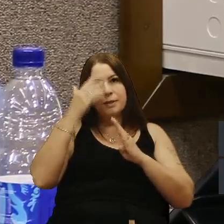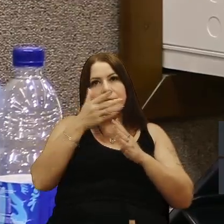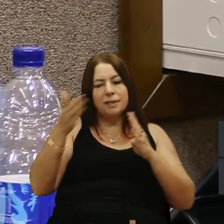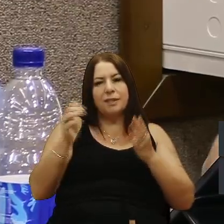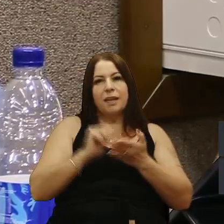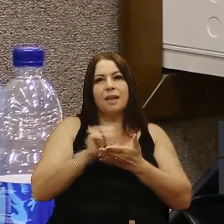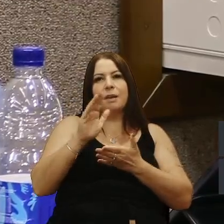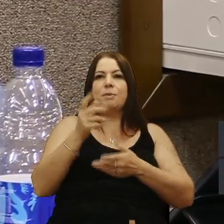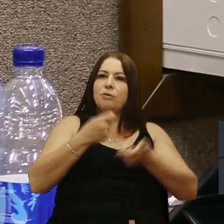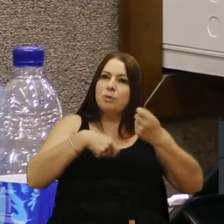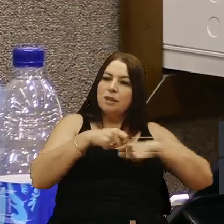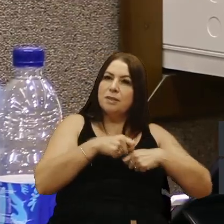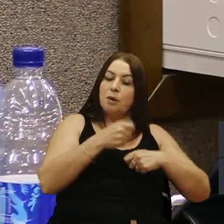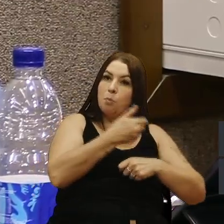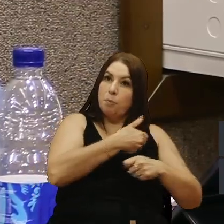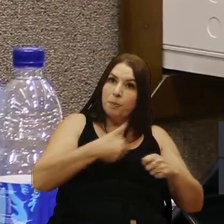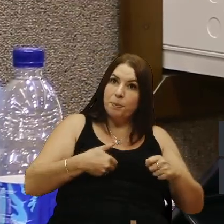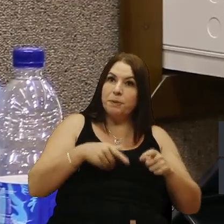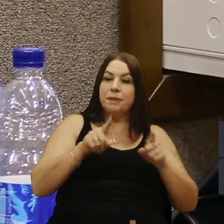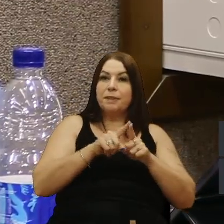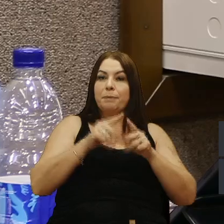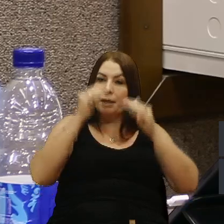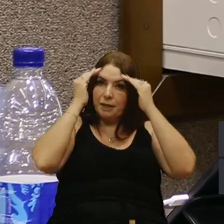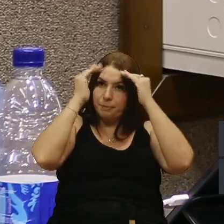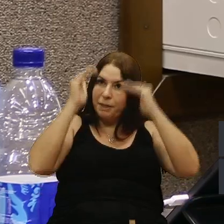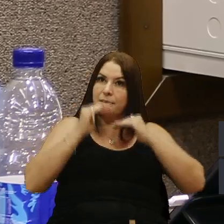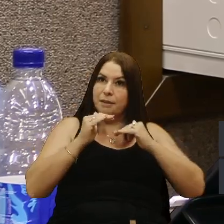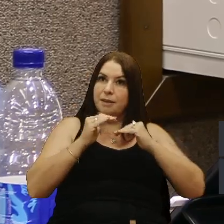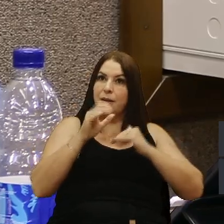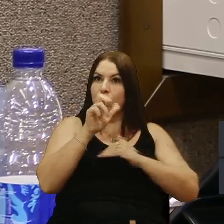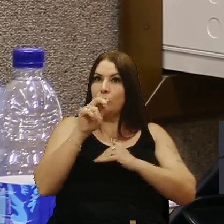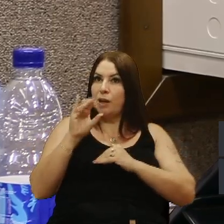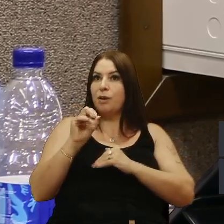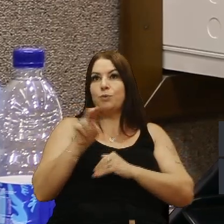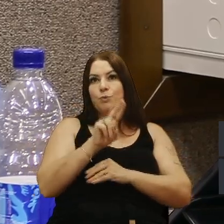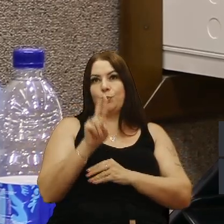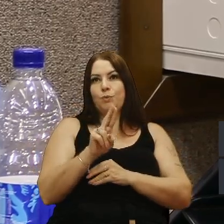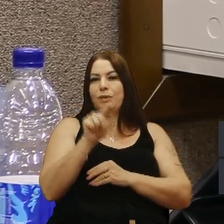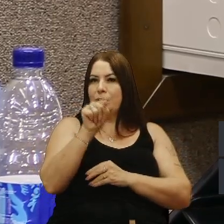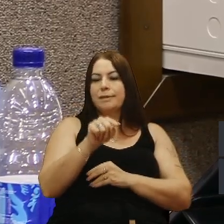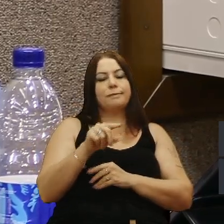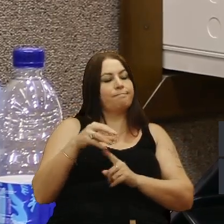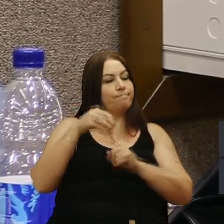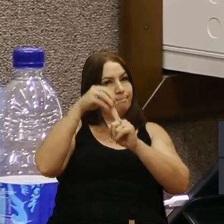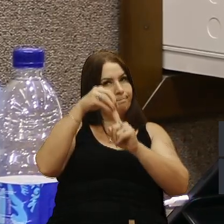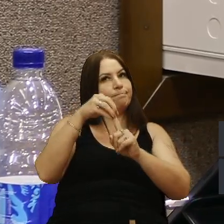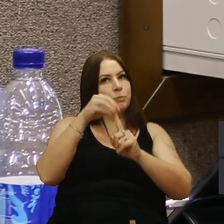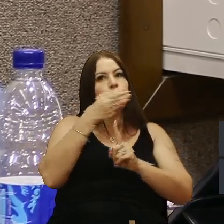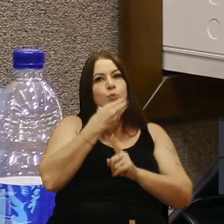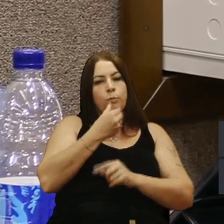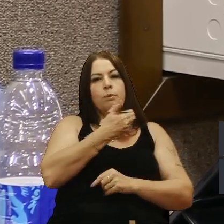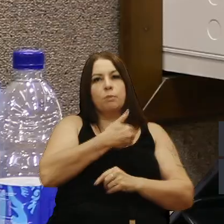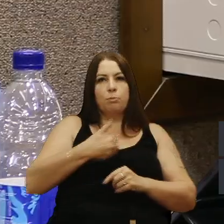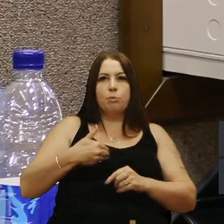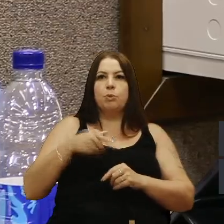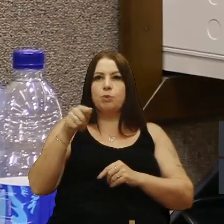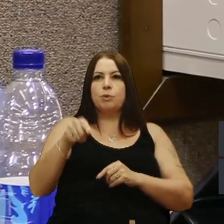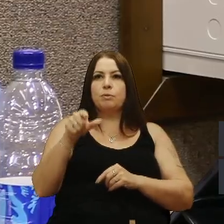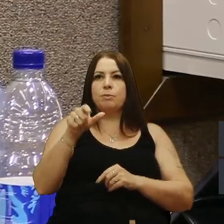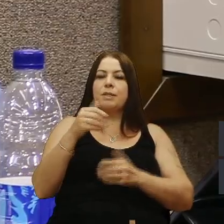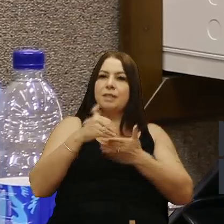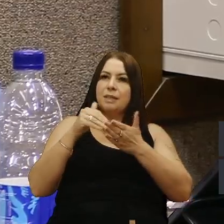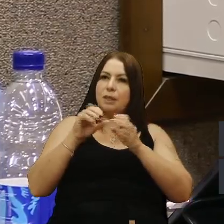da administração pública e sabe tanto respeitar os cargos que ocupa, que eu acho que isso é o principal de um homem público. O senhor, como